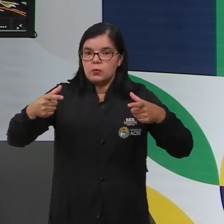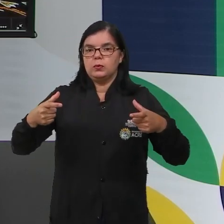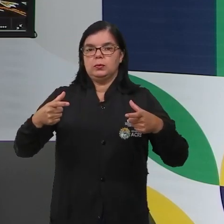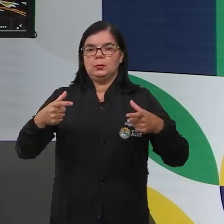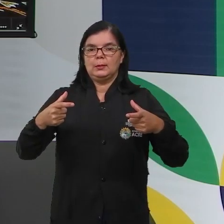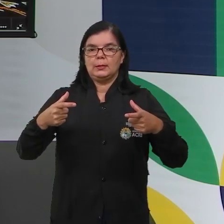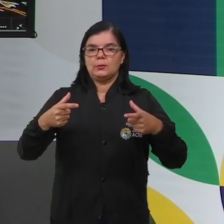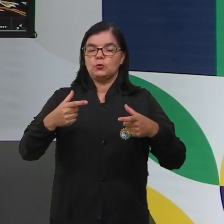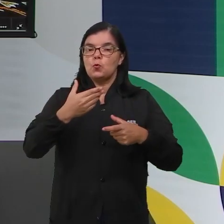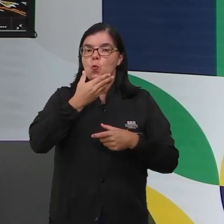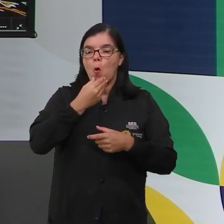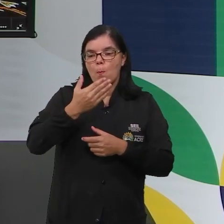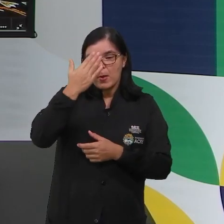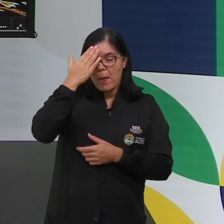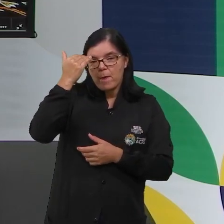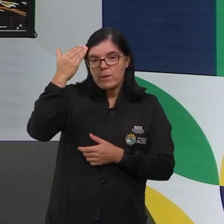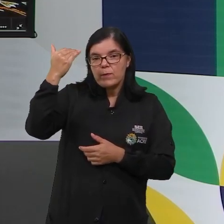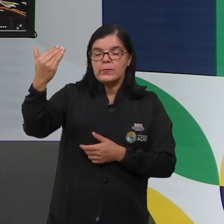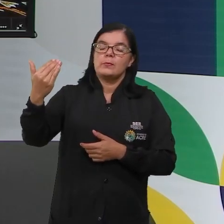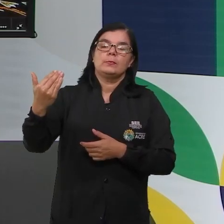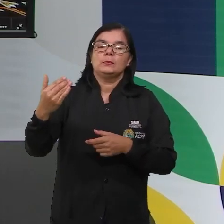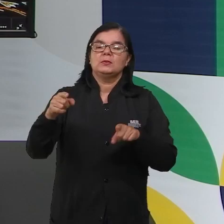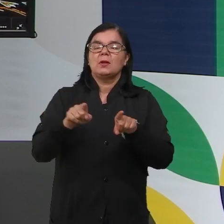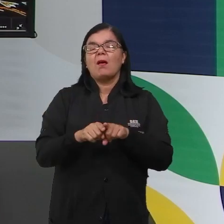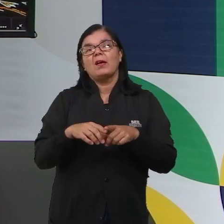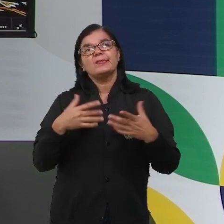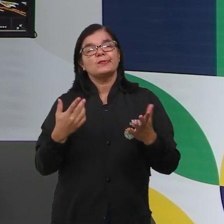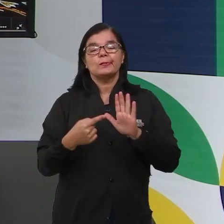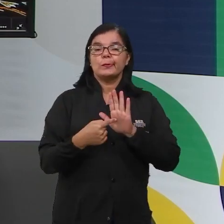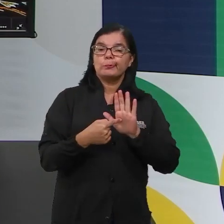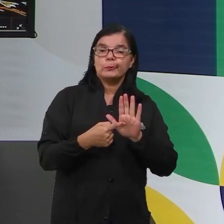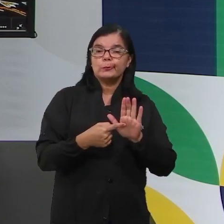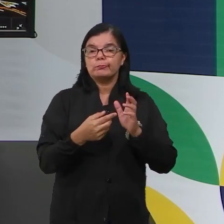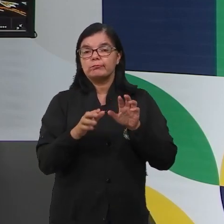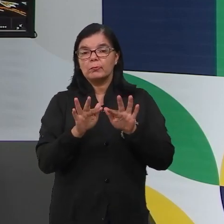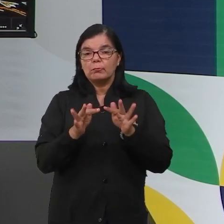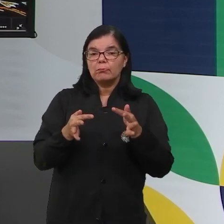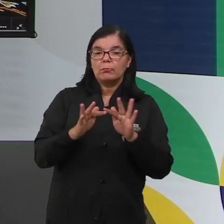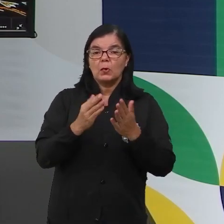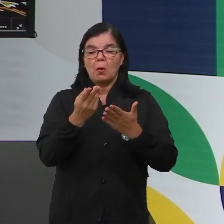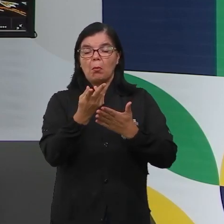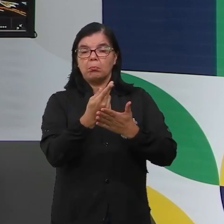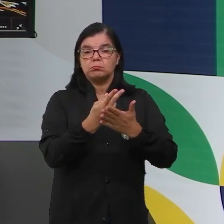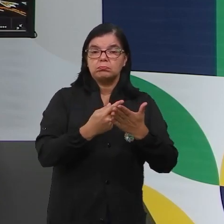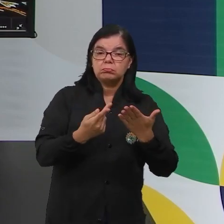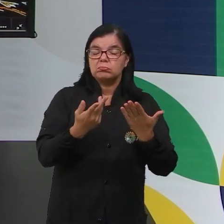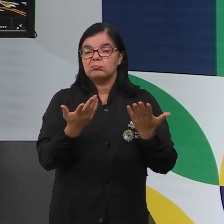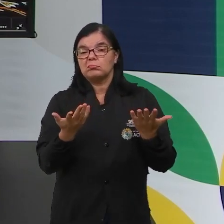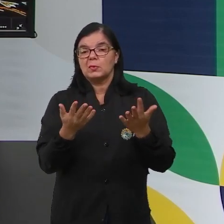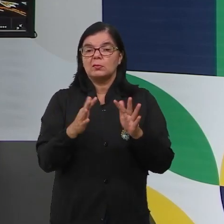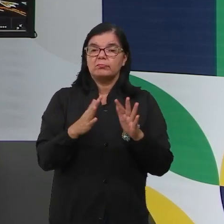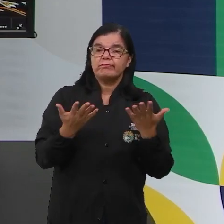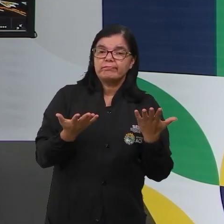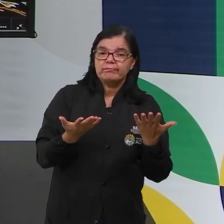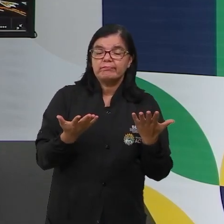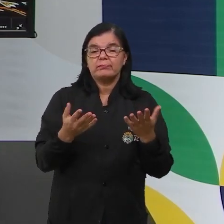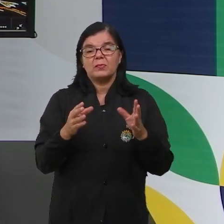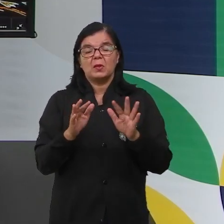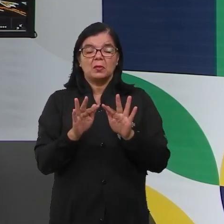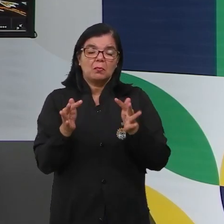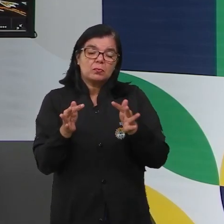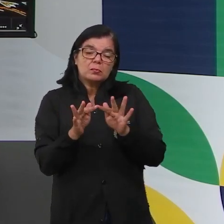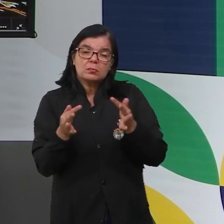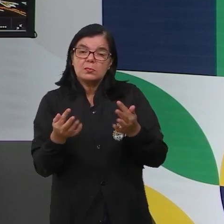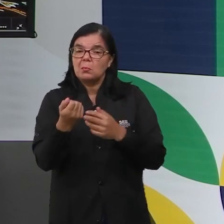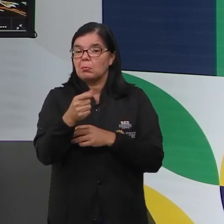Vinci, sabe? Não fica pensando que, eu vou só expor aqui a minha pintura, tá tão